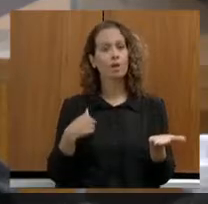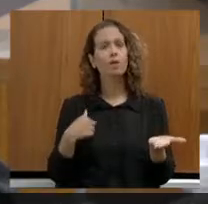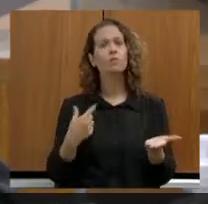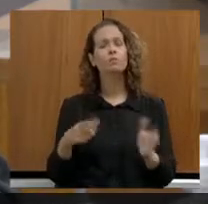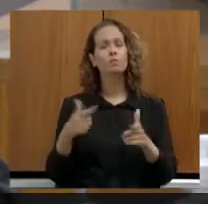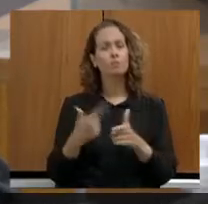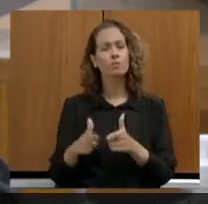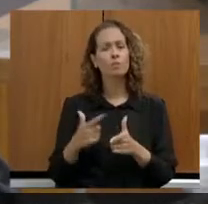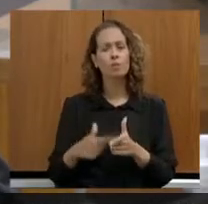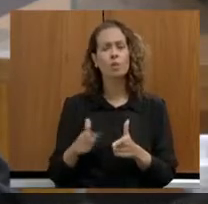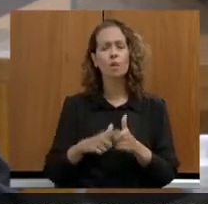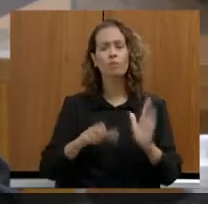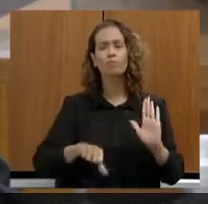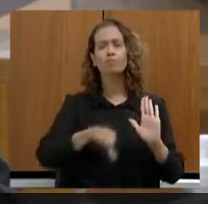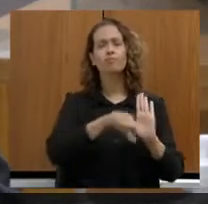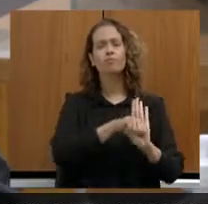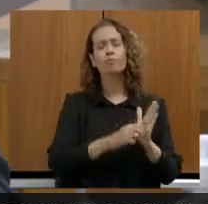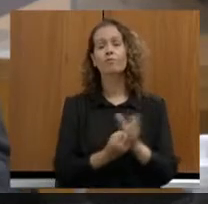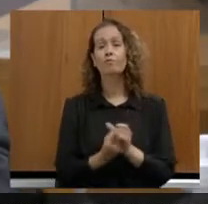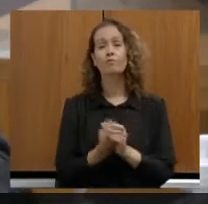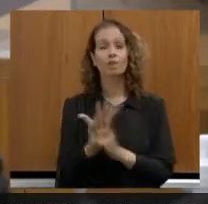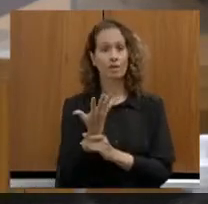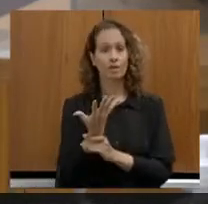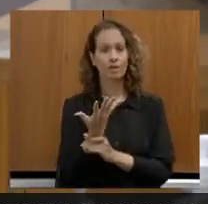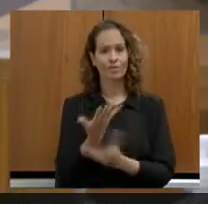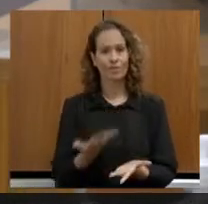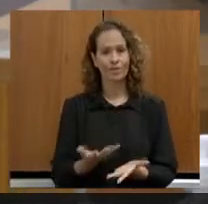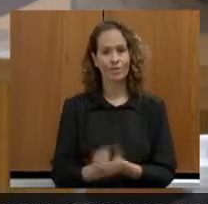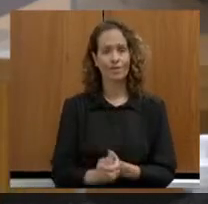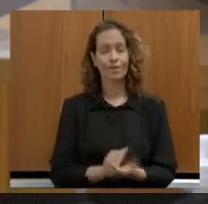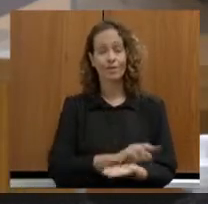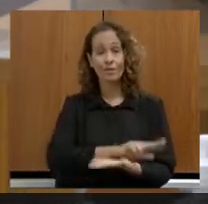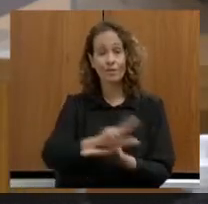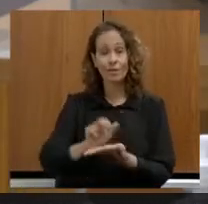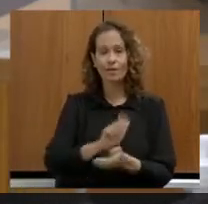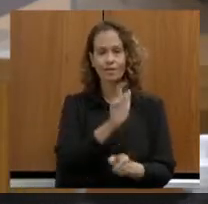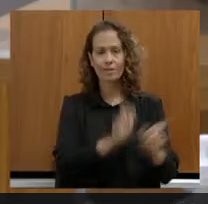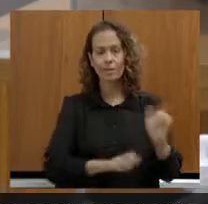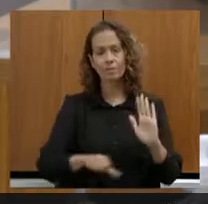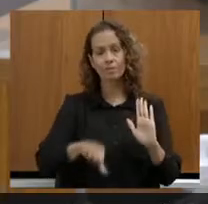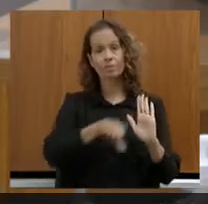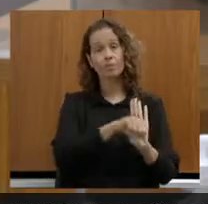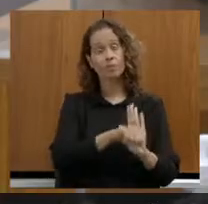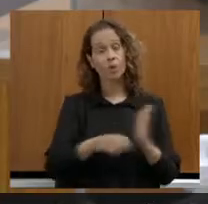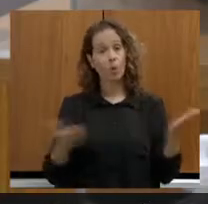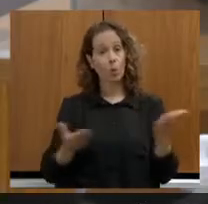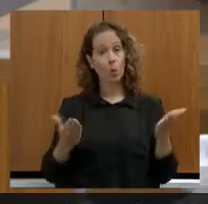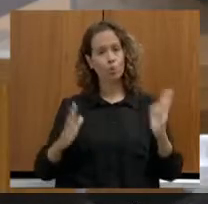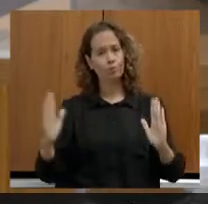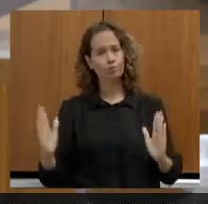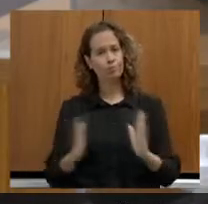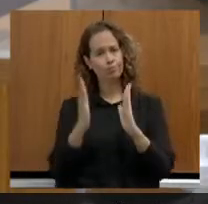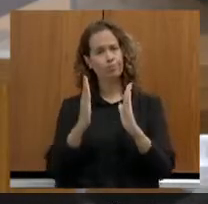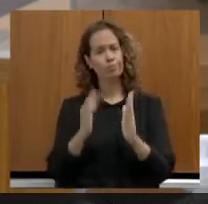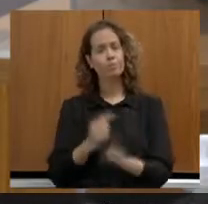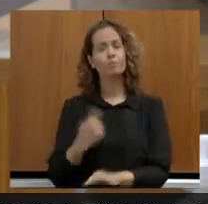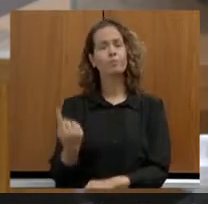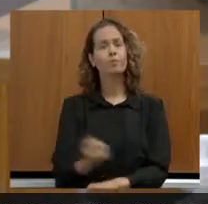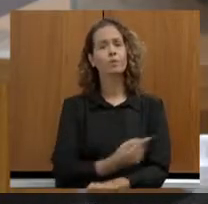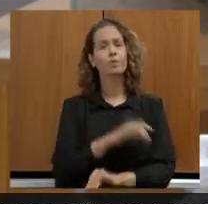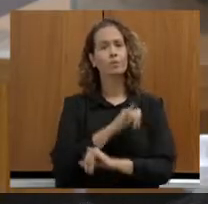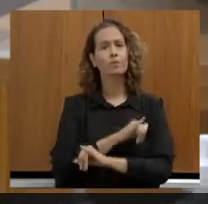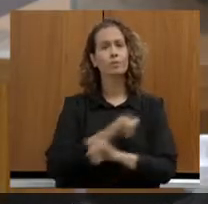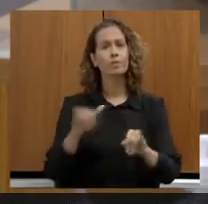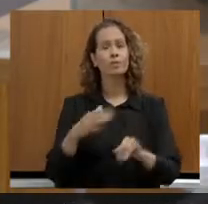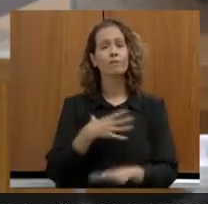criminalidade muitas e muitas vezes e muitos criminosos que nós enfrentamos os secretários nós chamamos de